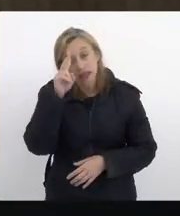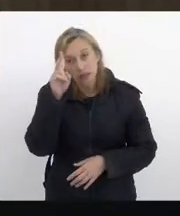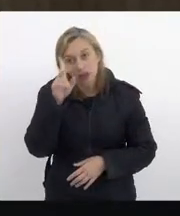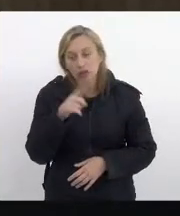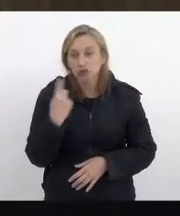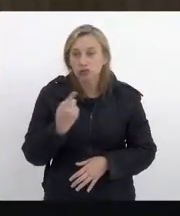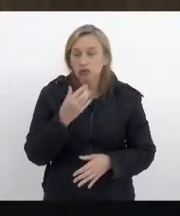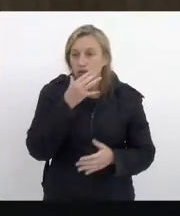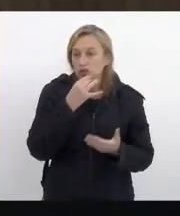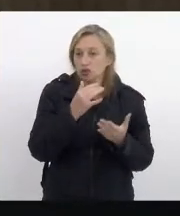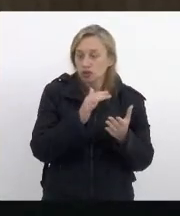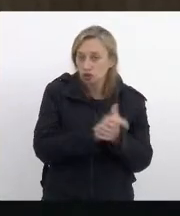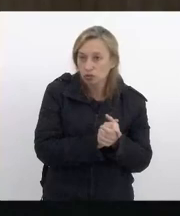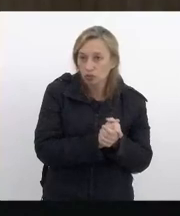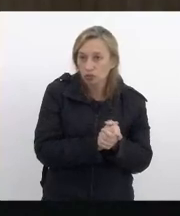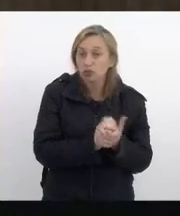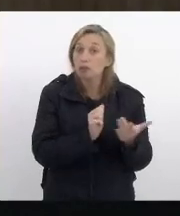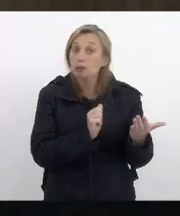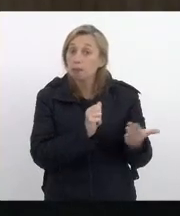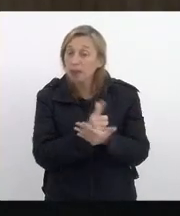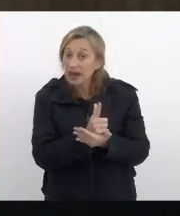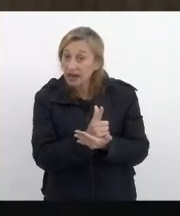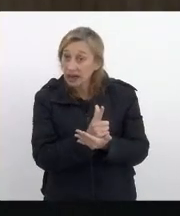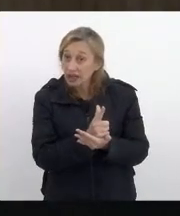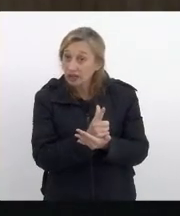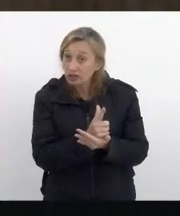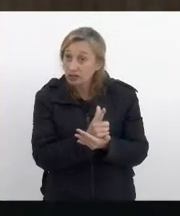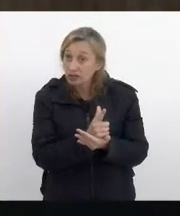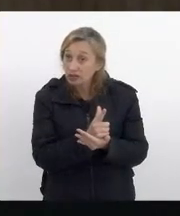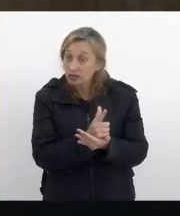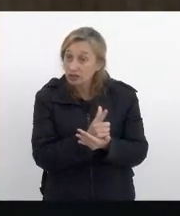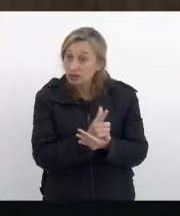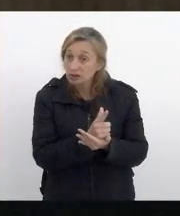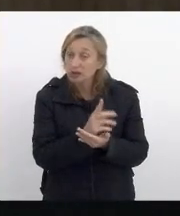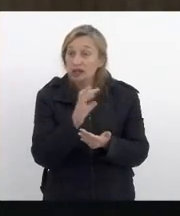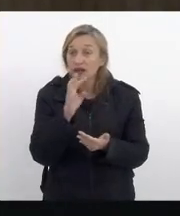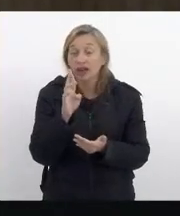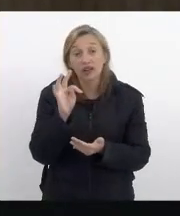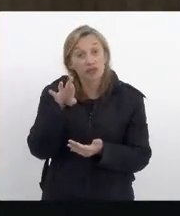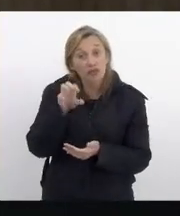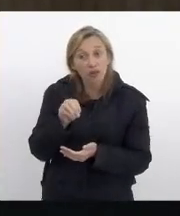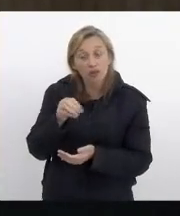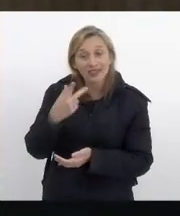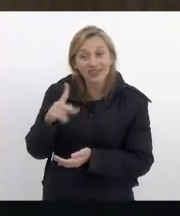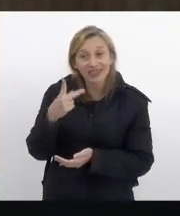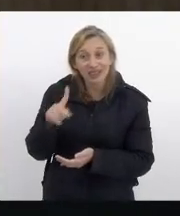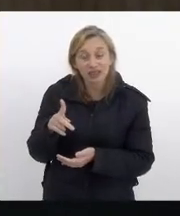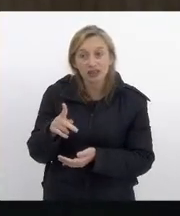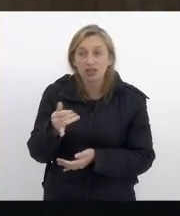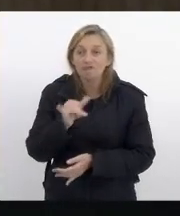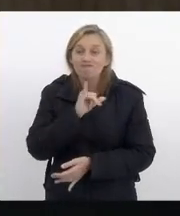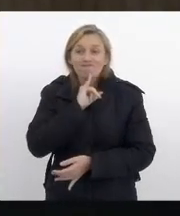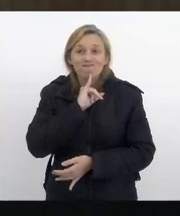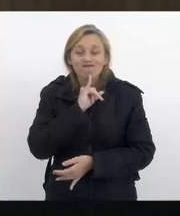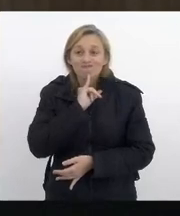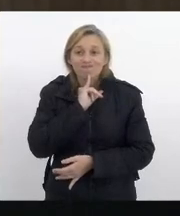eles contribuíram, né, para a reforma deles. Infelizmente, eles